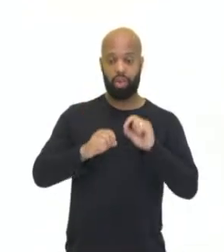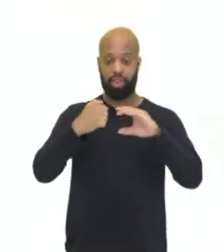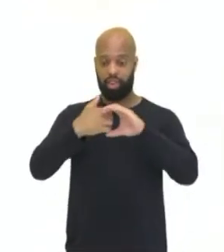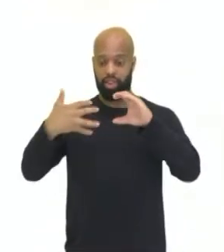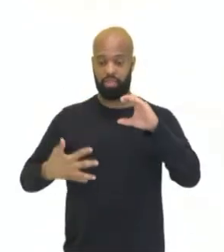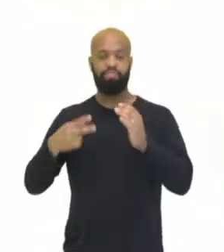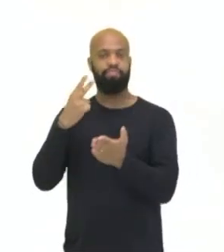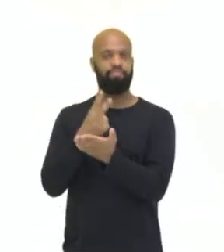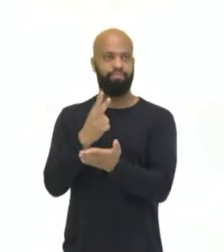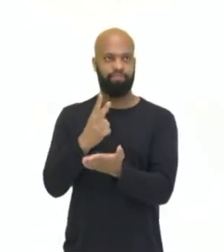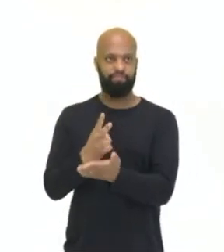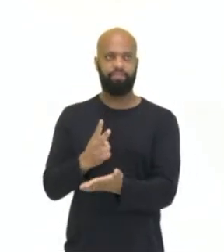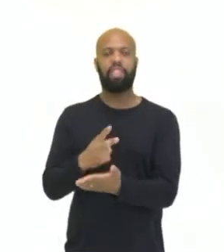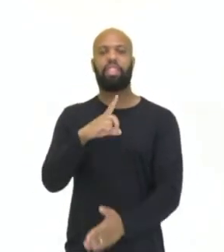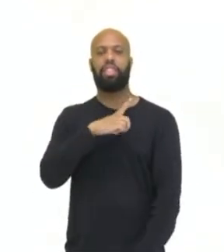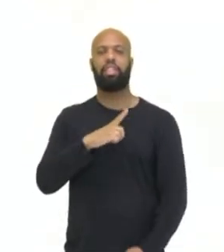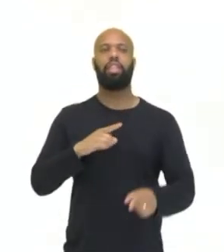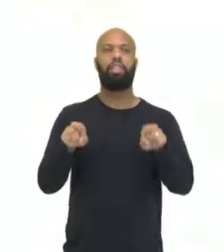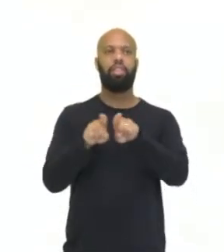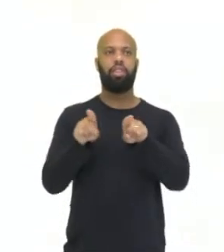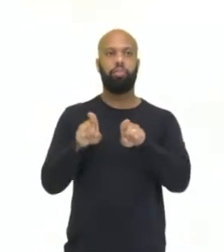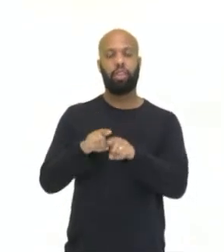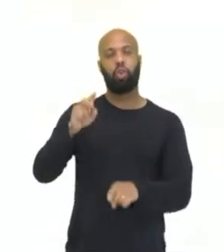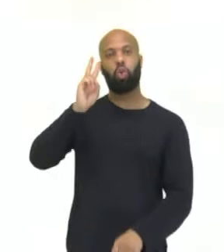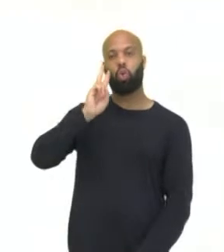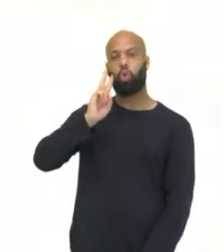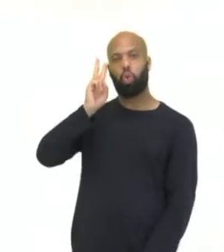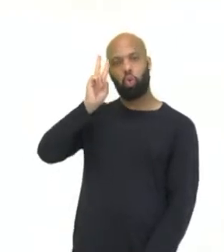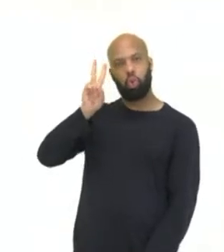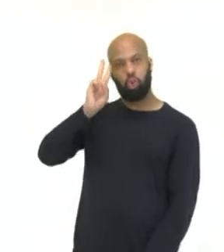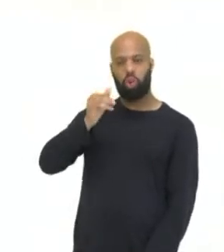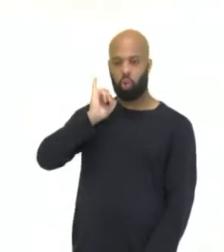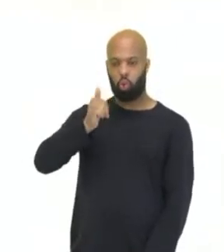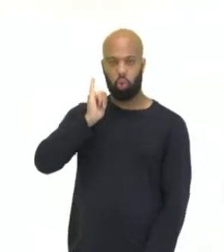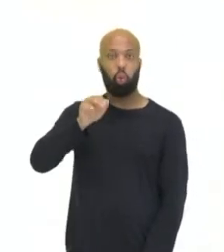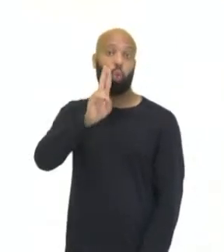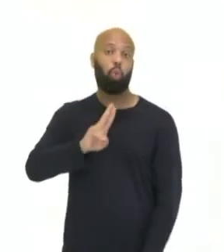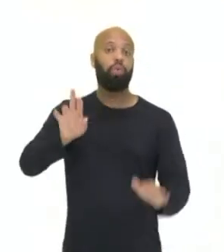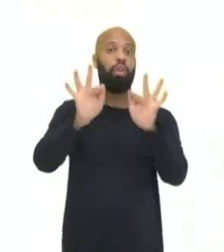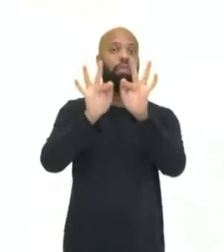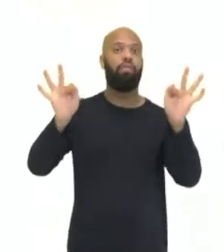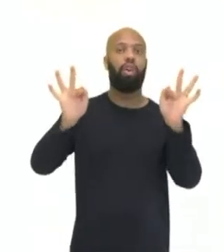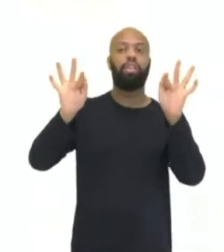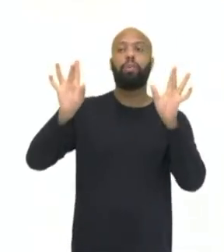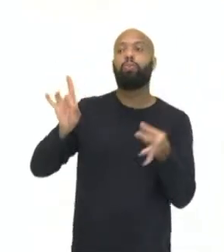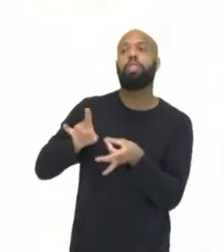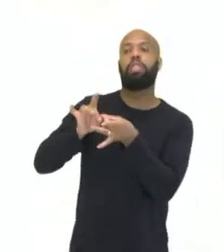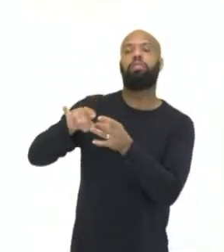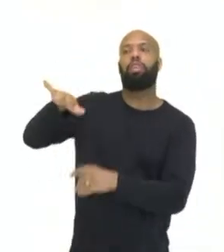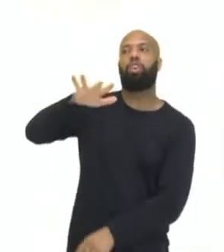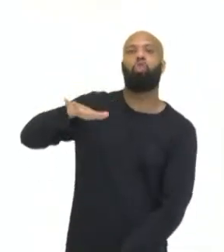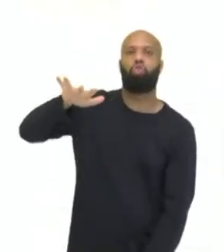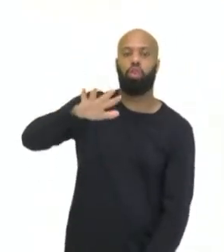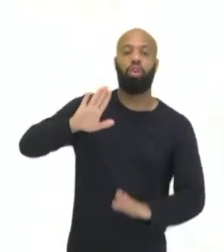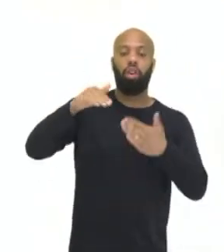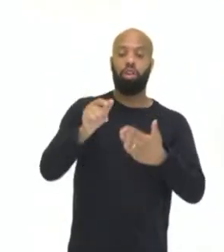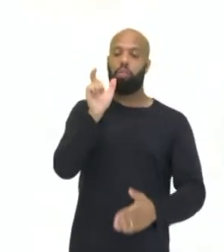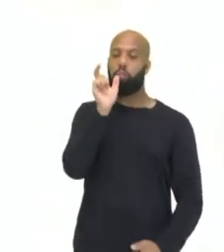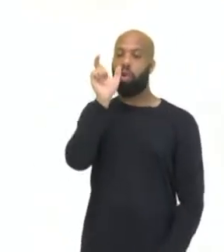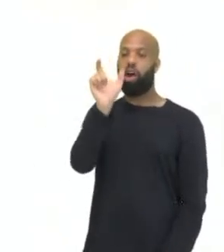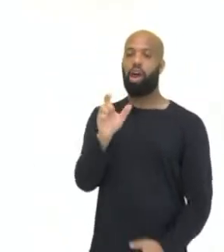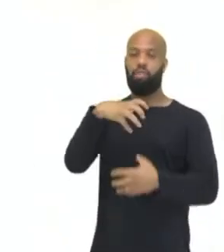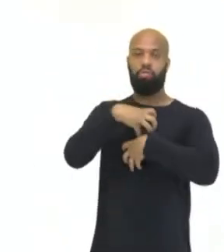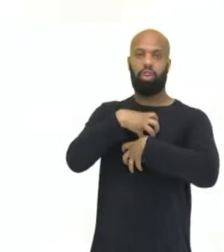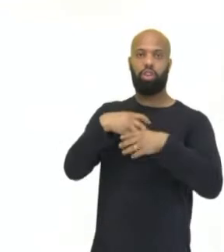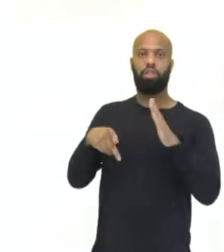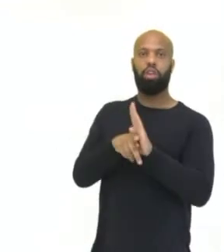Muito presente, então, nos causos. Então, o uso de expressões regionais. Então, palavras e expressões de caráter